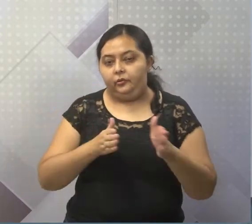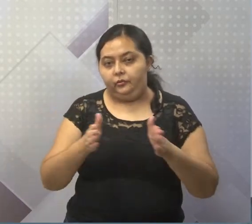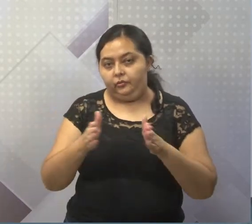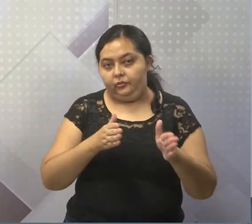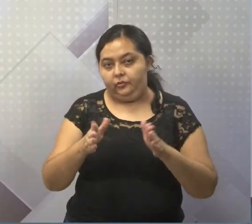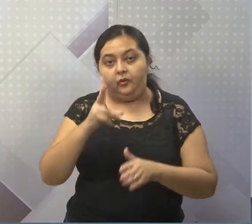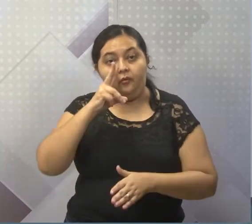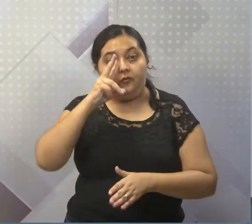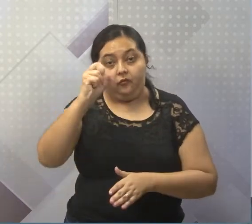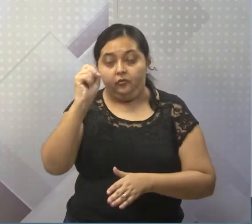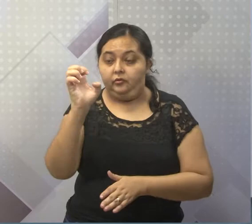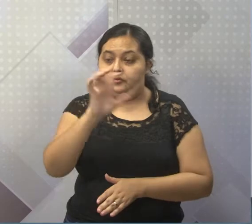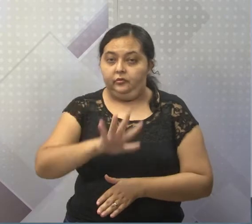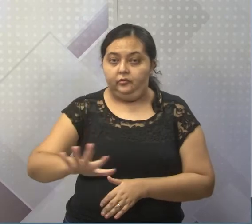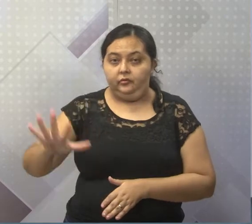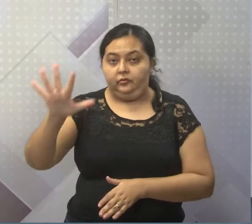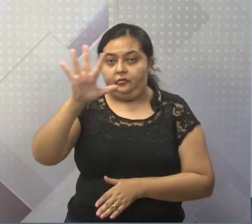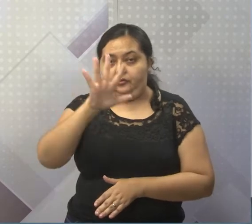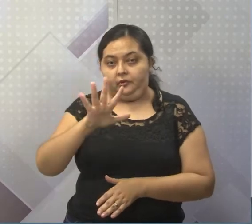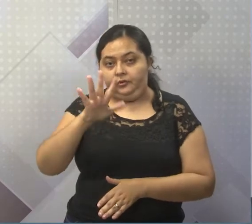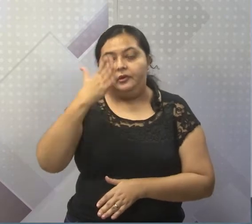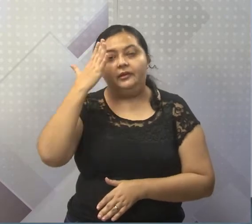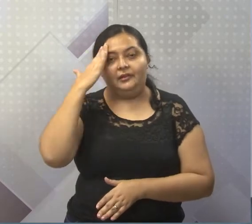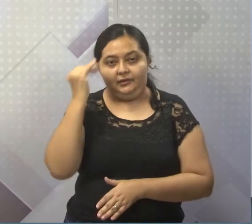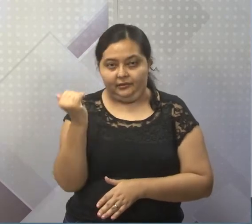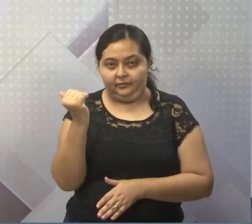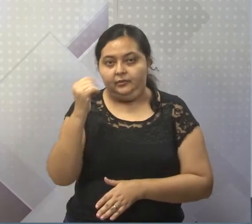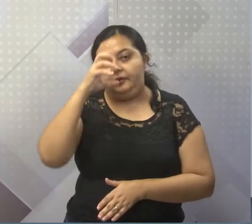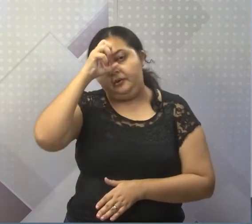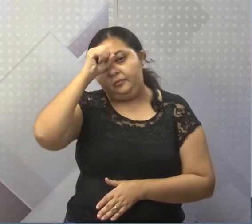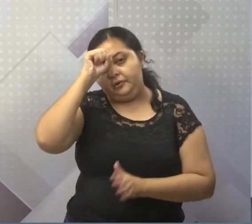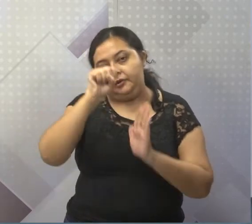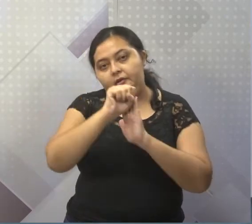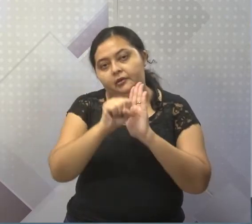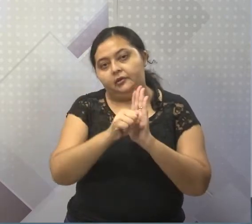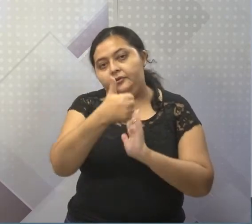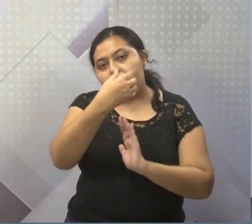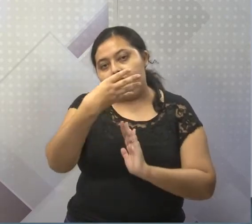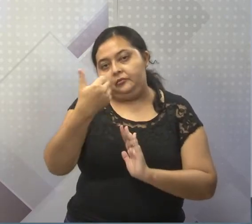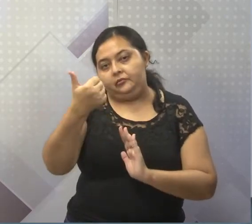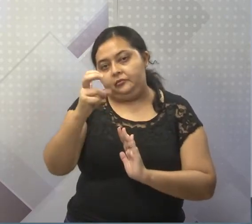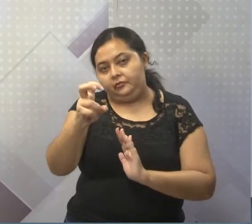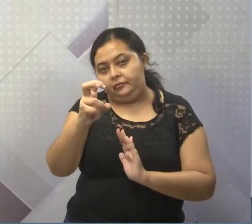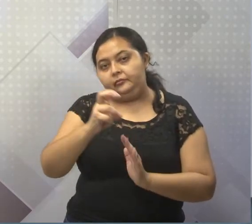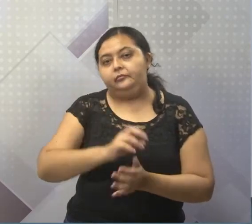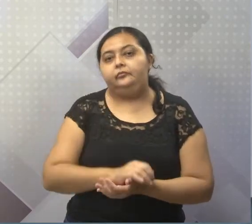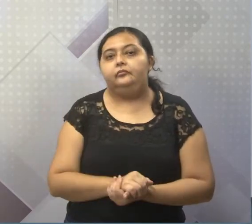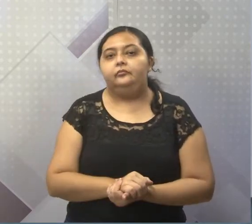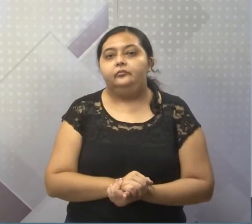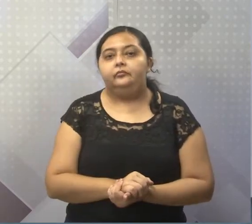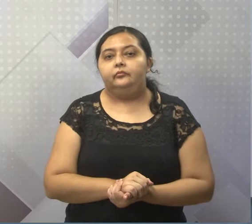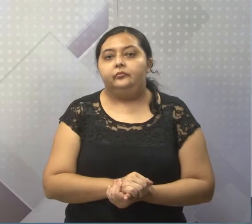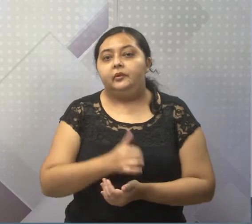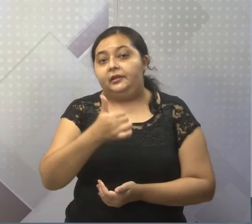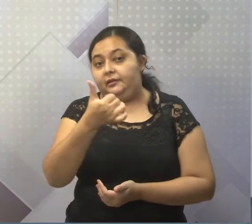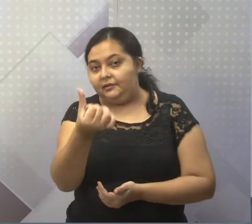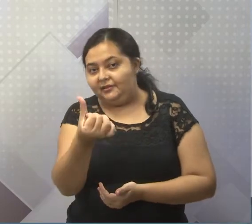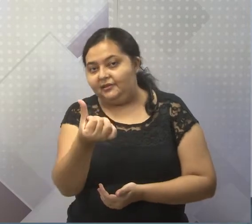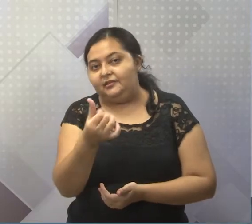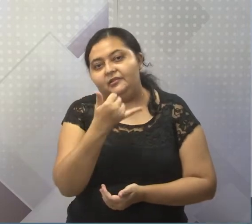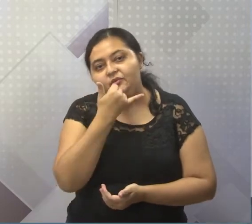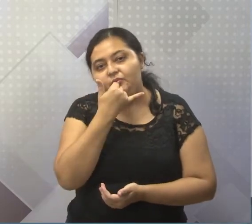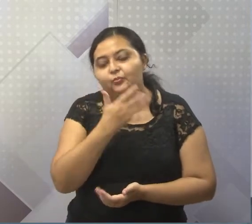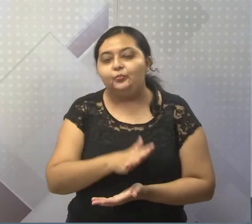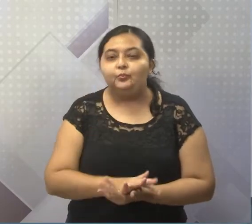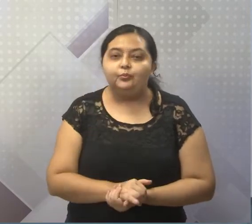e foi muito forte dentro da Europa você tem que saber isso entra no século 14 e 15 e aliás 16